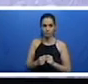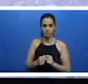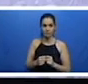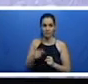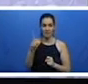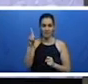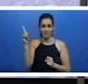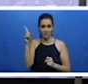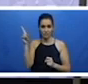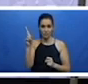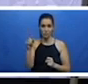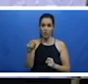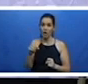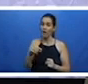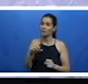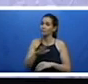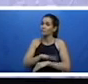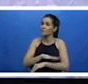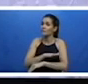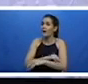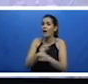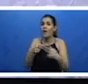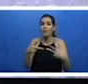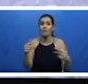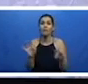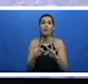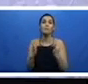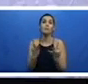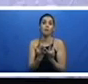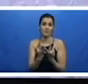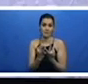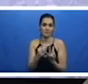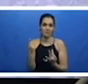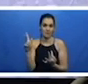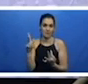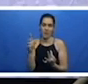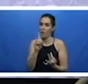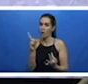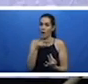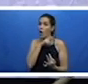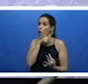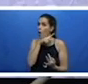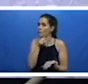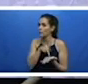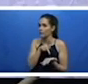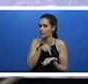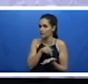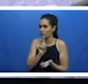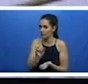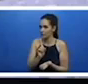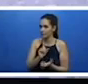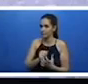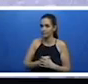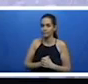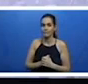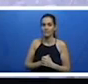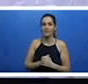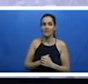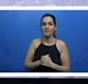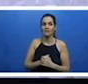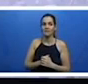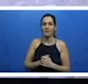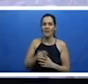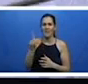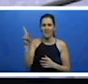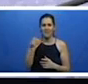réptil. Anfíbio é por ter uma semelhança com uma cobra que tem esse nome. E por que é cobra de 2 cabeças? Porque